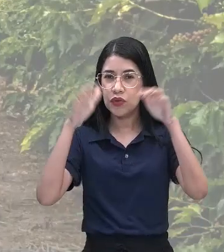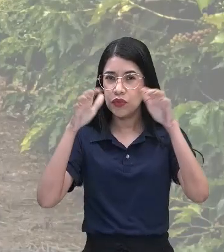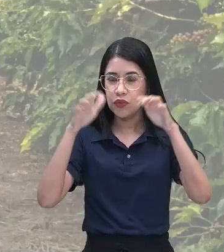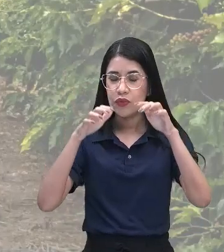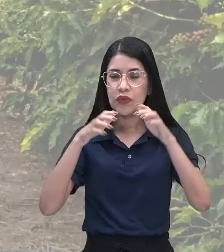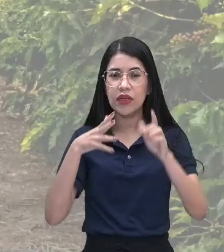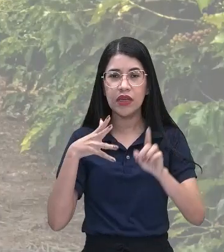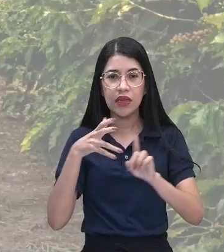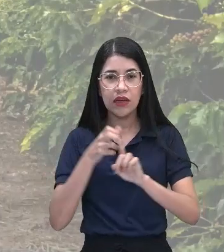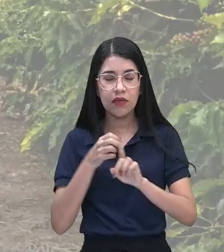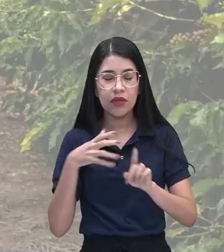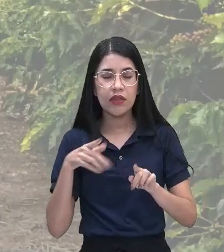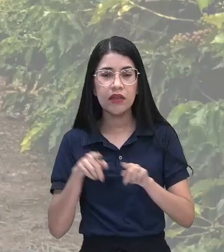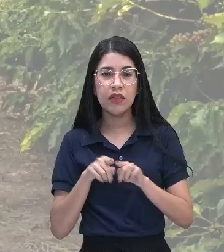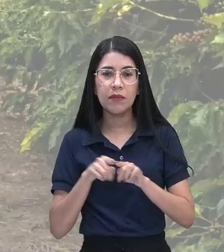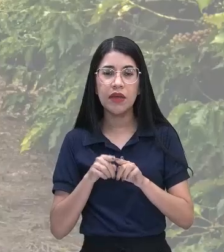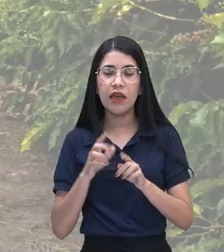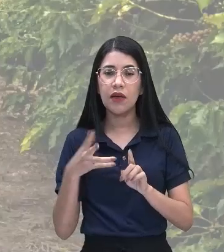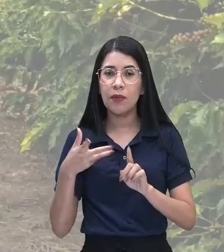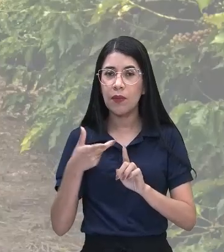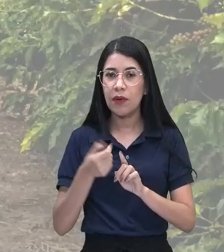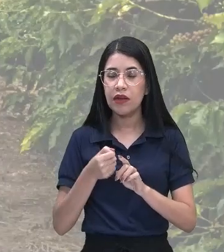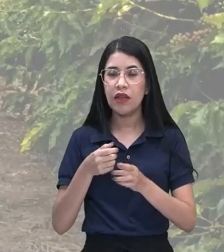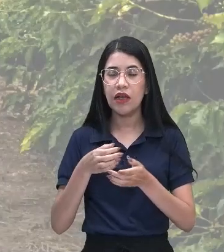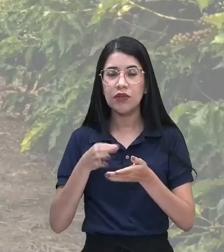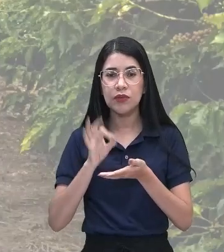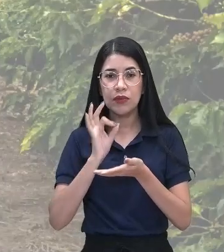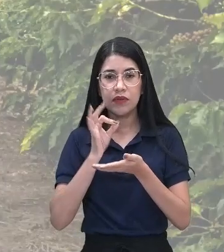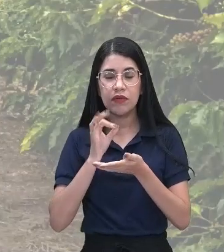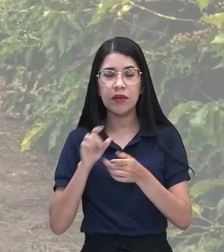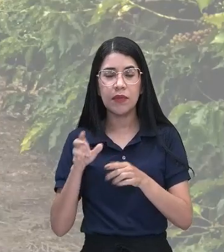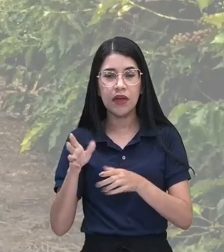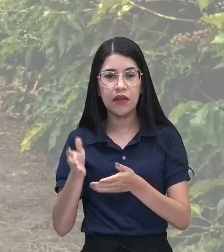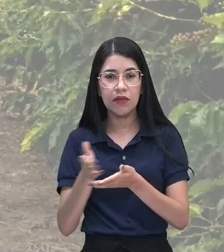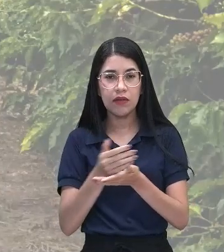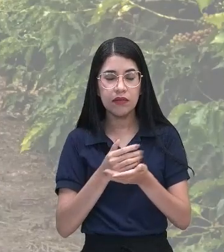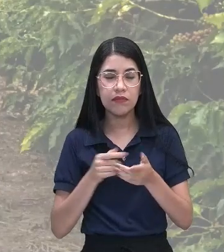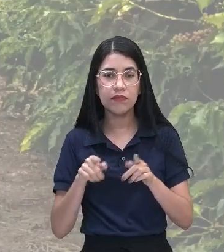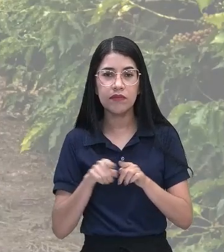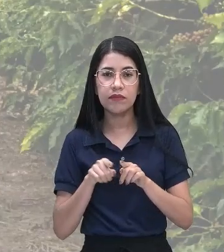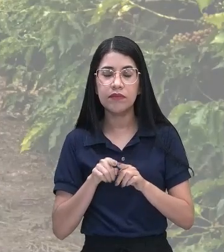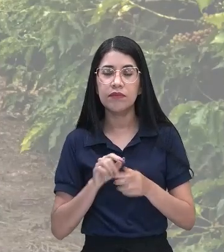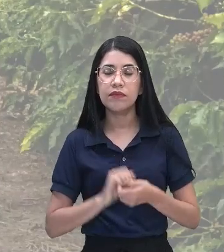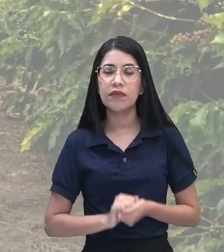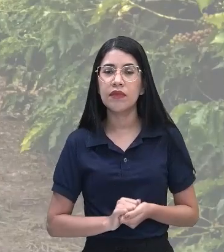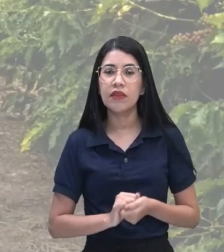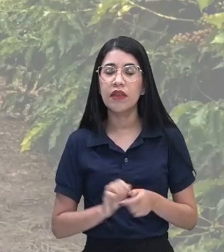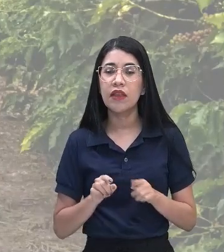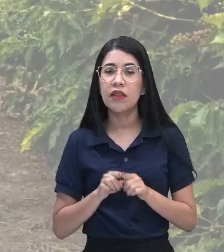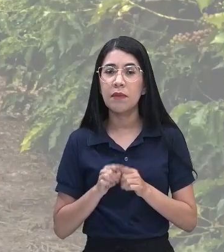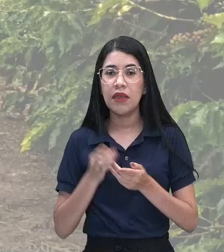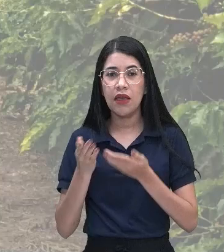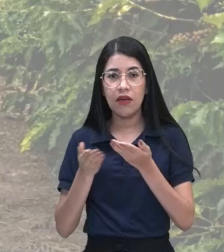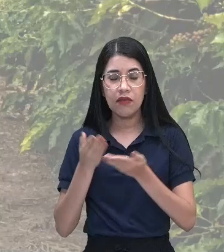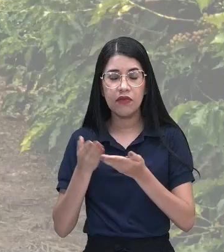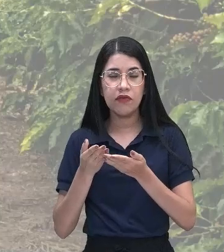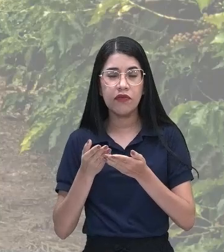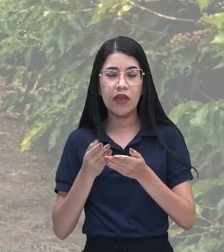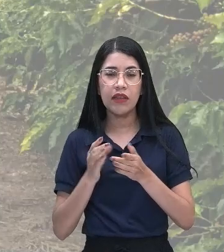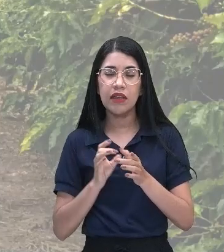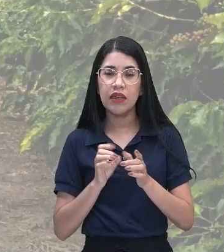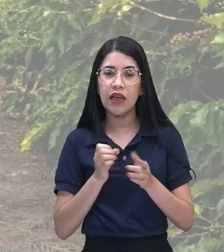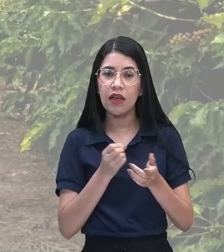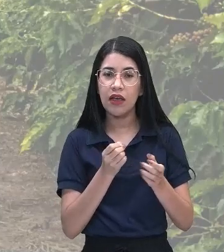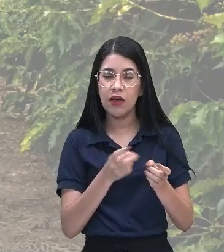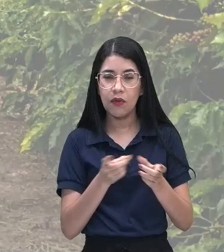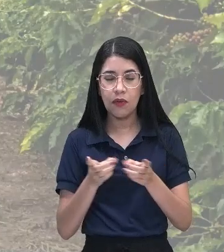afetando a qualidade dos grãos e dificultando a colheita do café. É importante destacar também a oferta e a demanda global. A redução